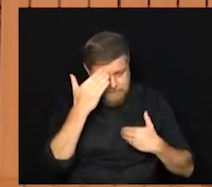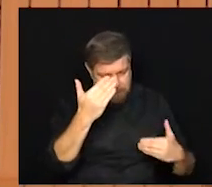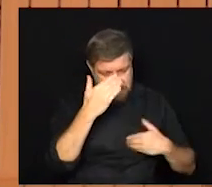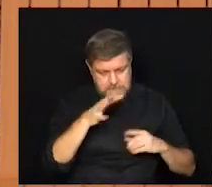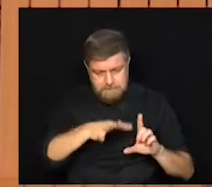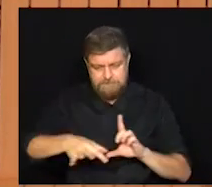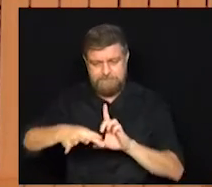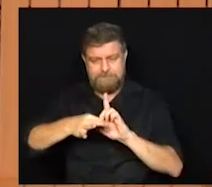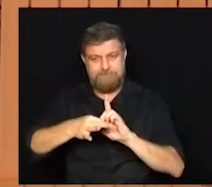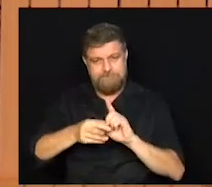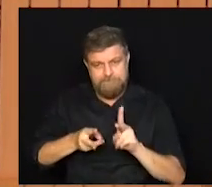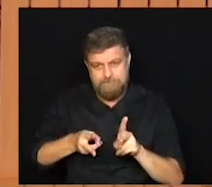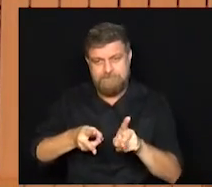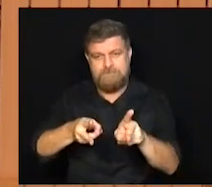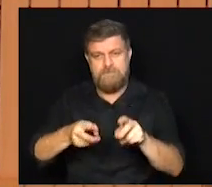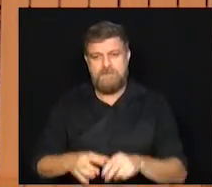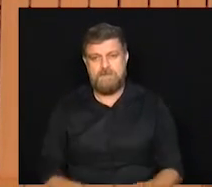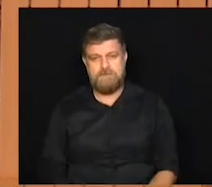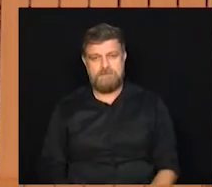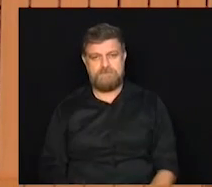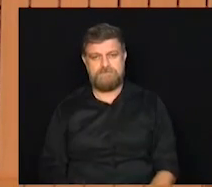sempre.